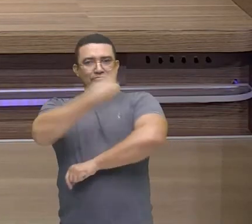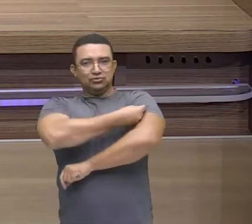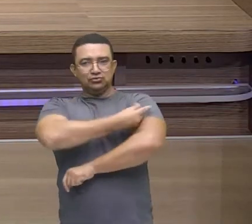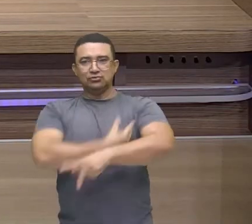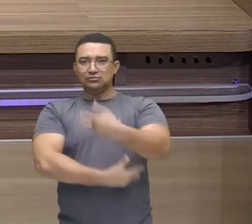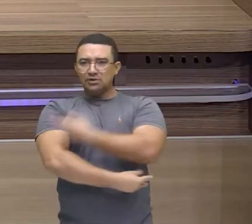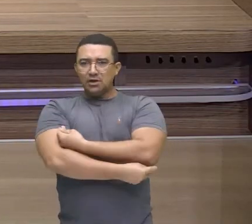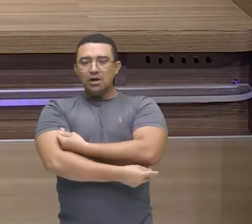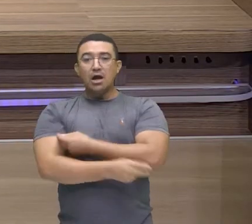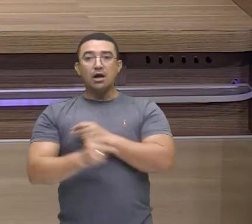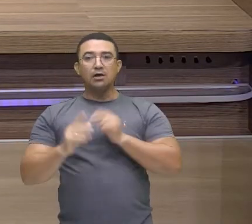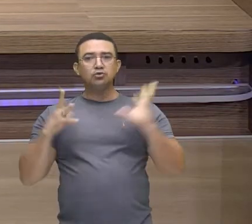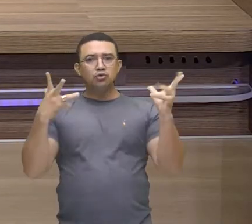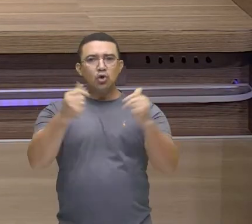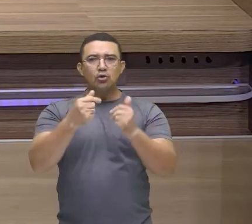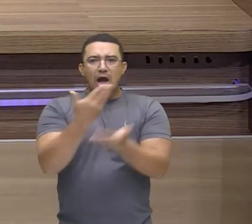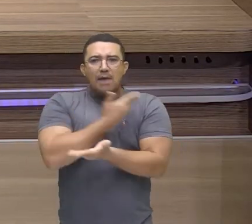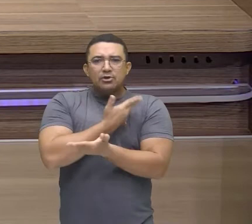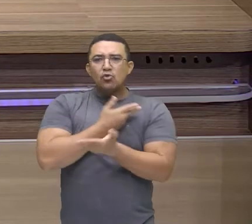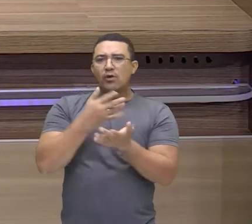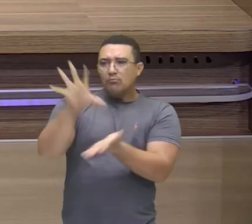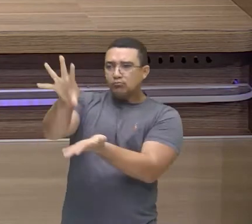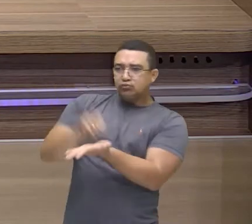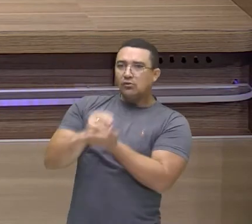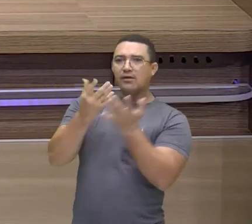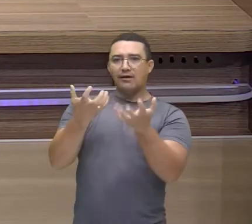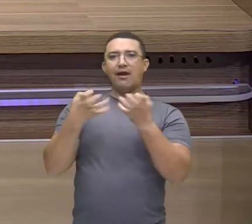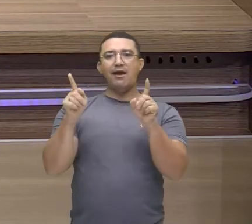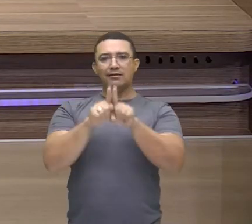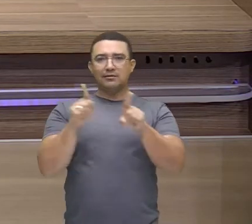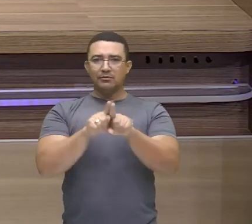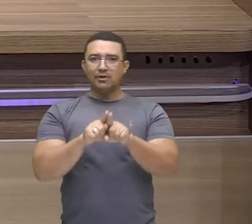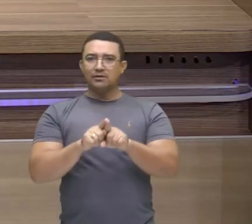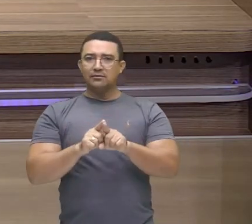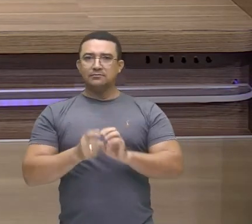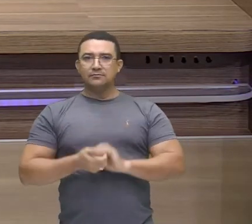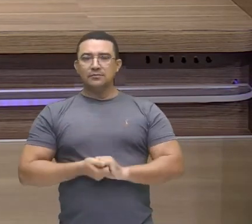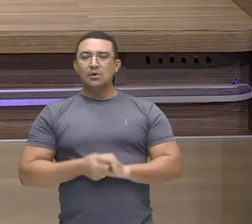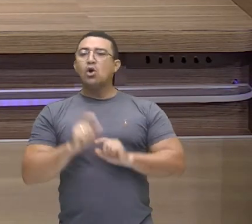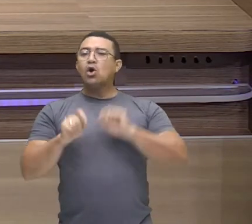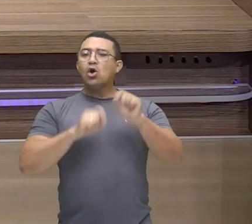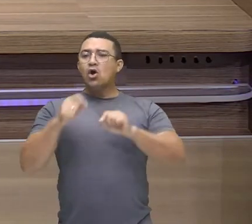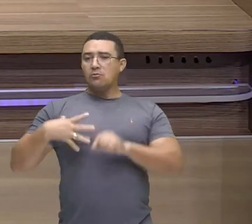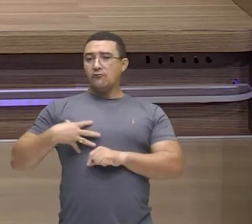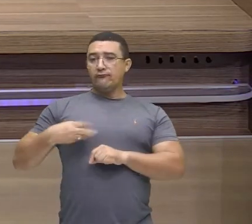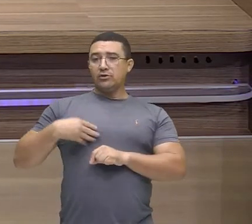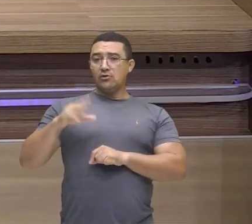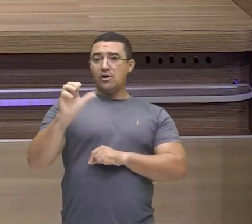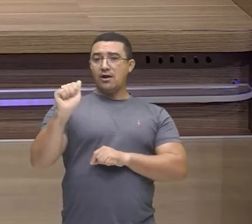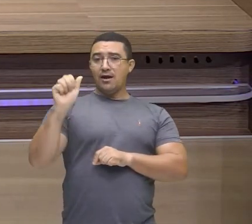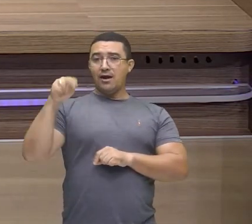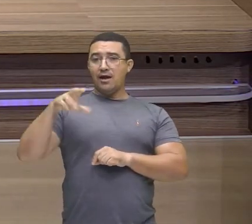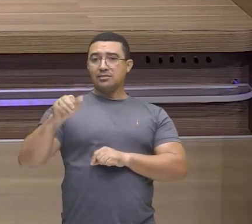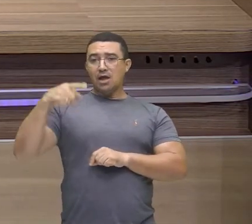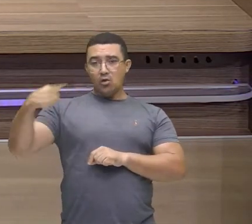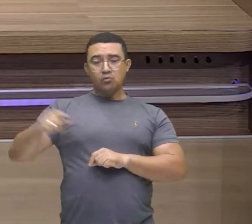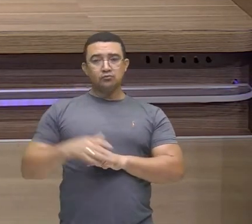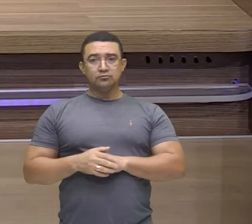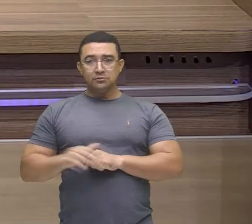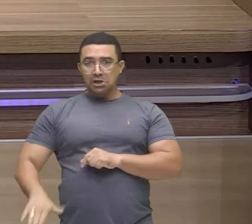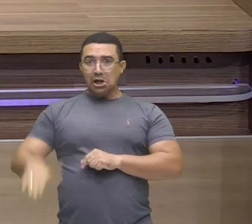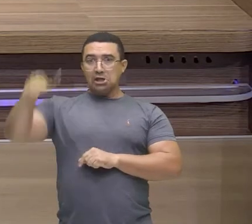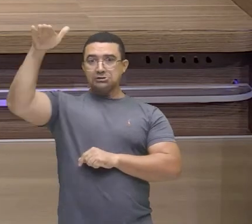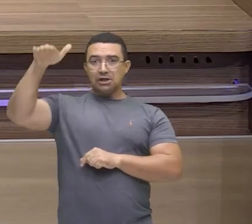querem ficar bombado, mas como que o filho do anão, ele pode ficar bombado, mas ele não vai crescer, ele vai ficar daquele tamanho. Então é um problema muito